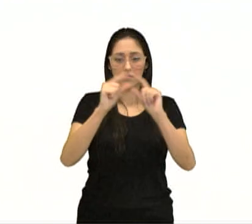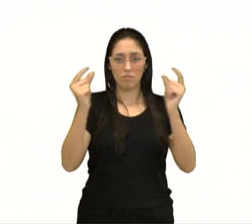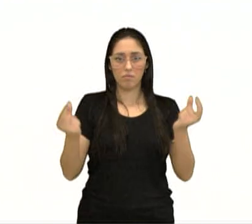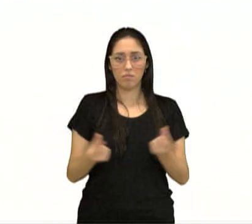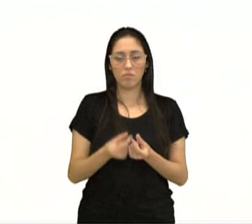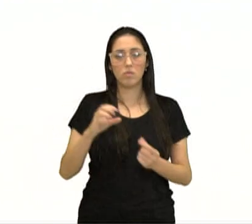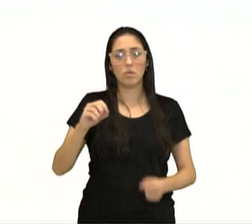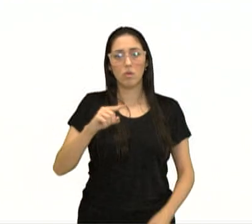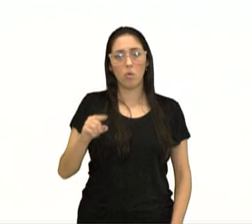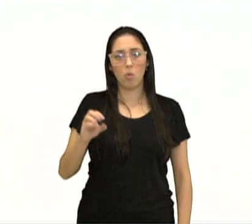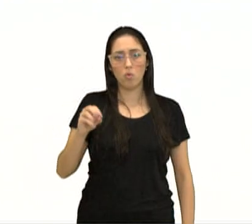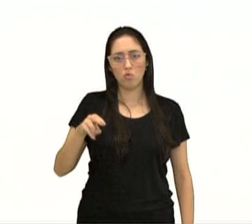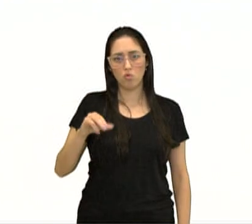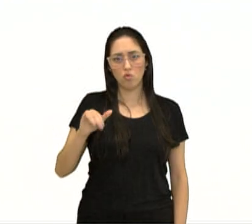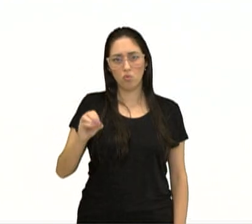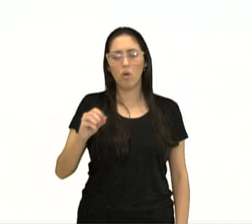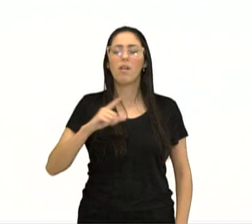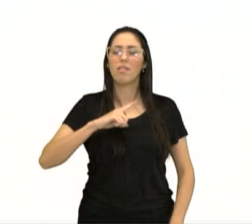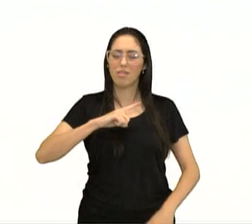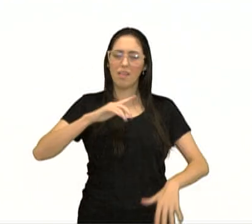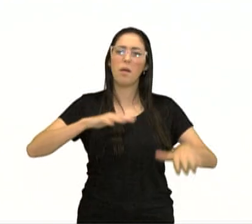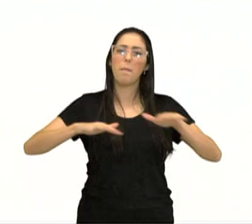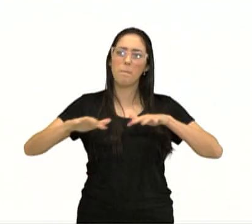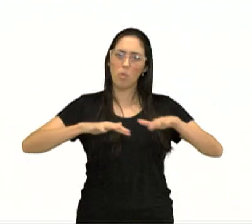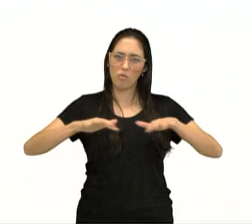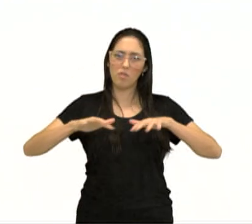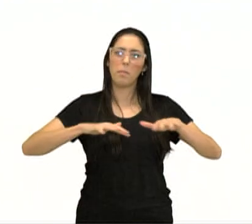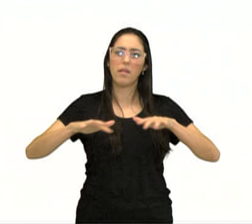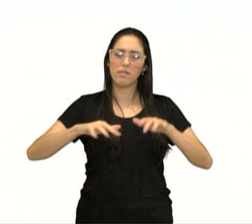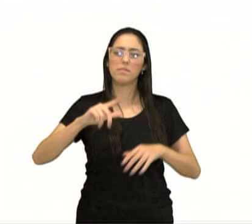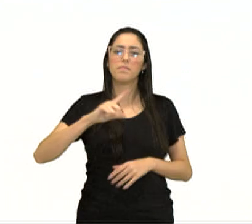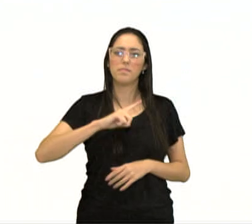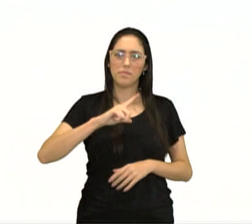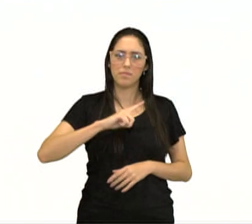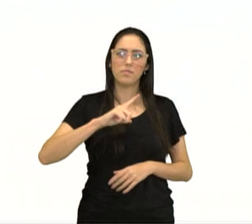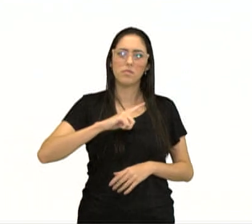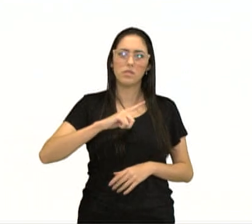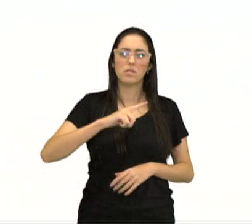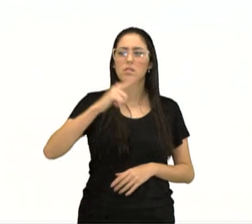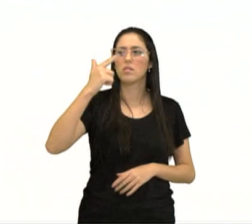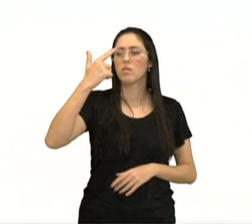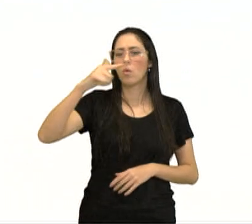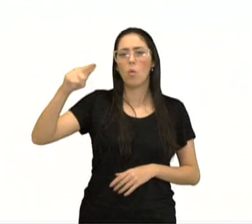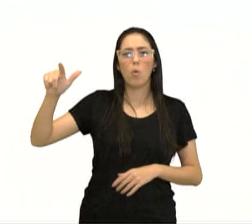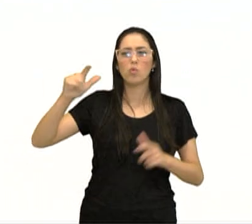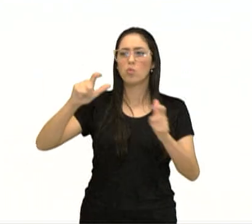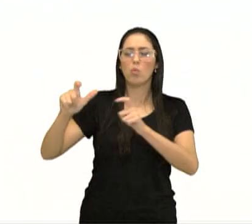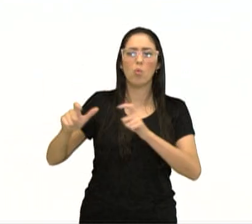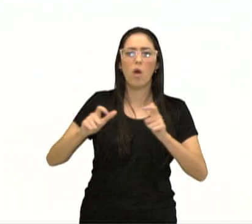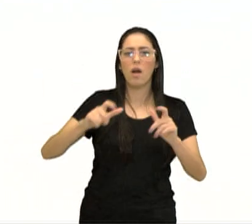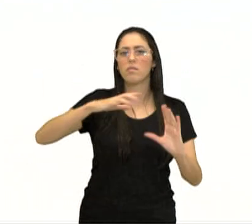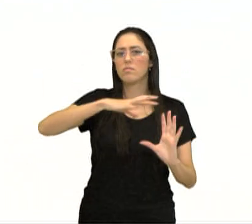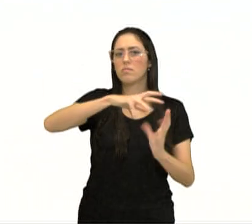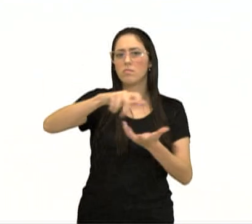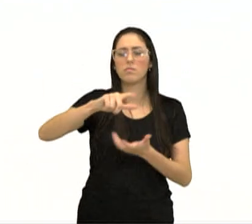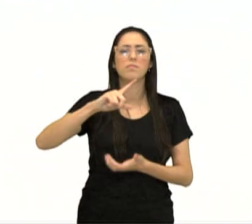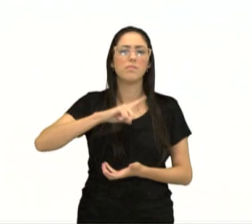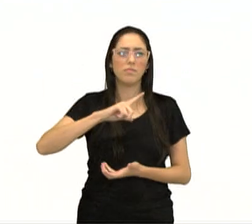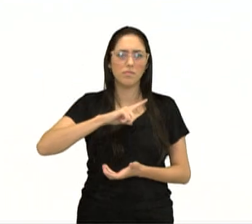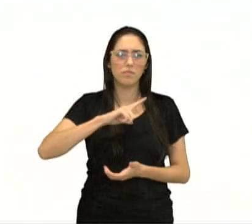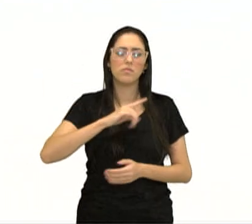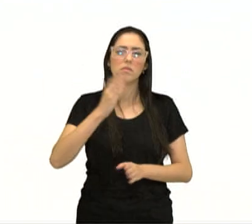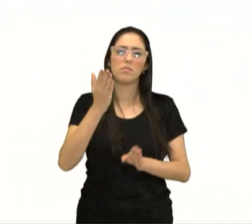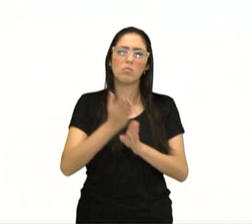se movimenta. Então muitos dos gases poluentes foram emitidos em várias outras partes do planeta, porém em função da força